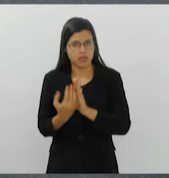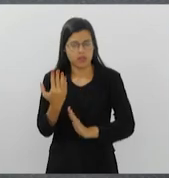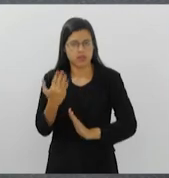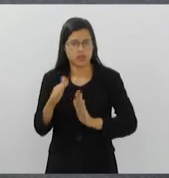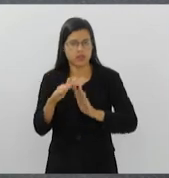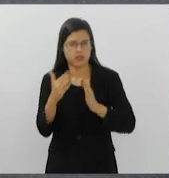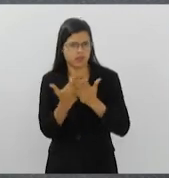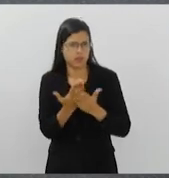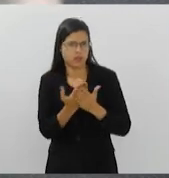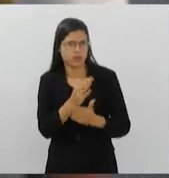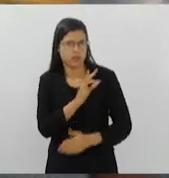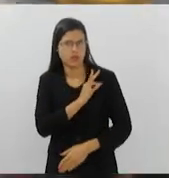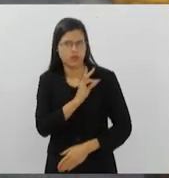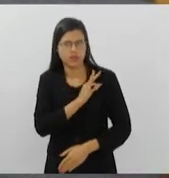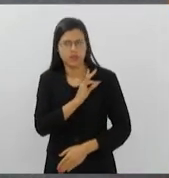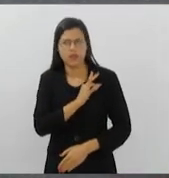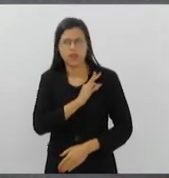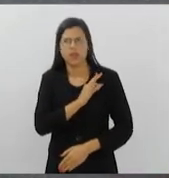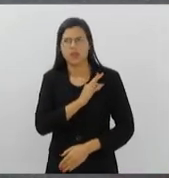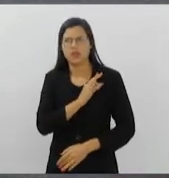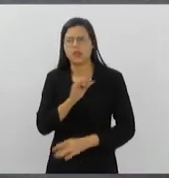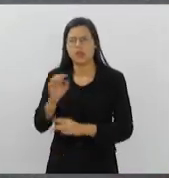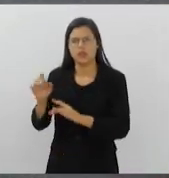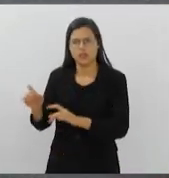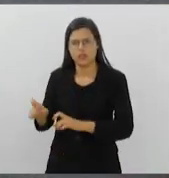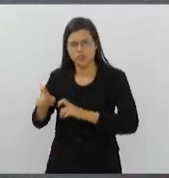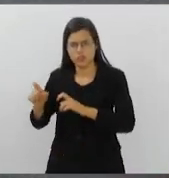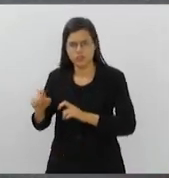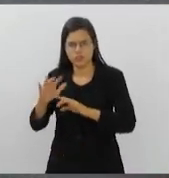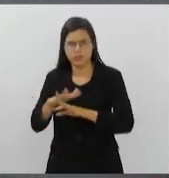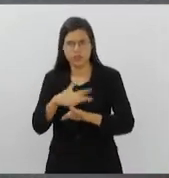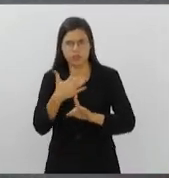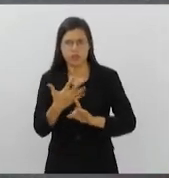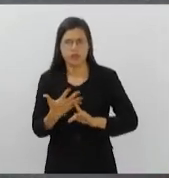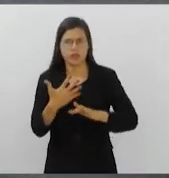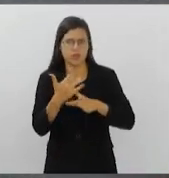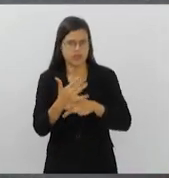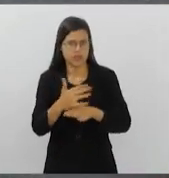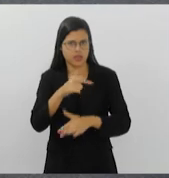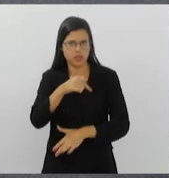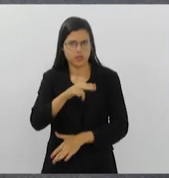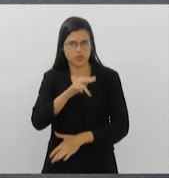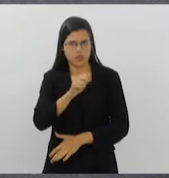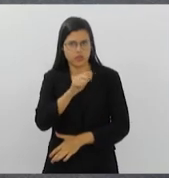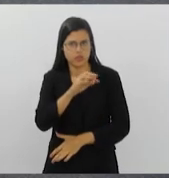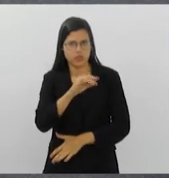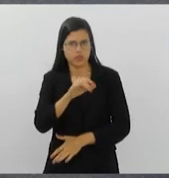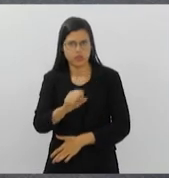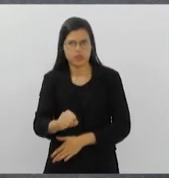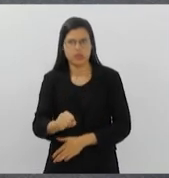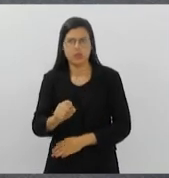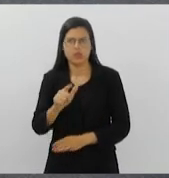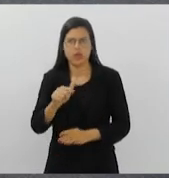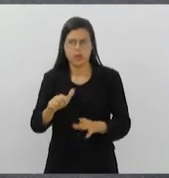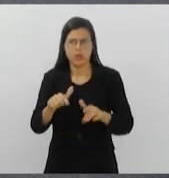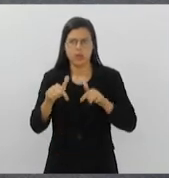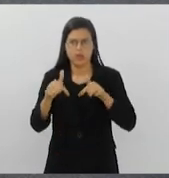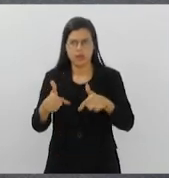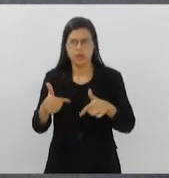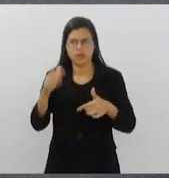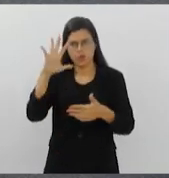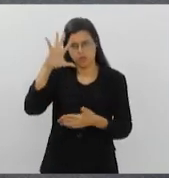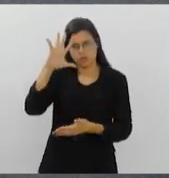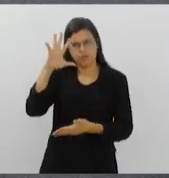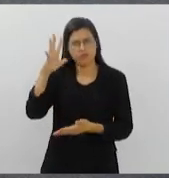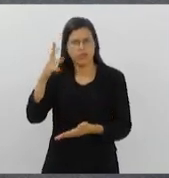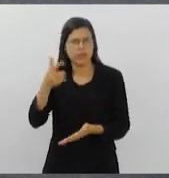Escola Técnica de Agroecologia e Meio Ambiente no município de Coatis, é um passo decisivo na construção